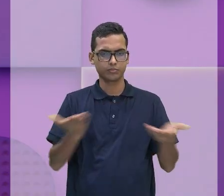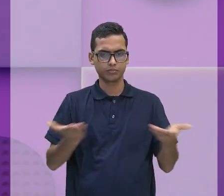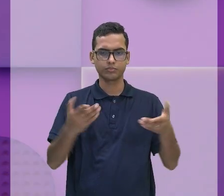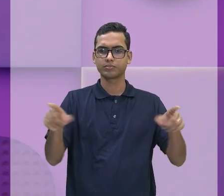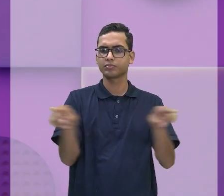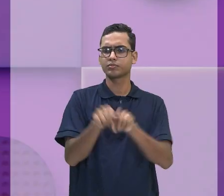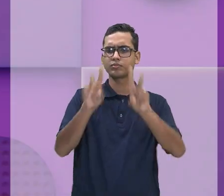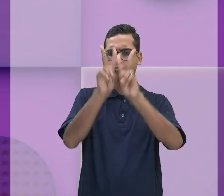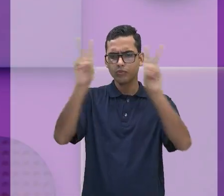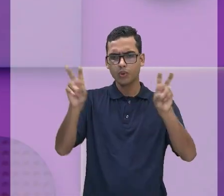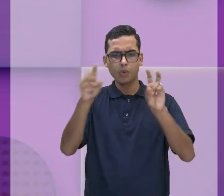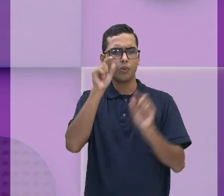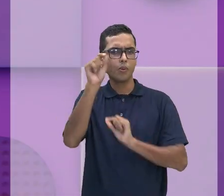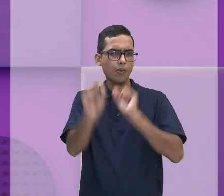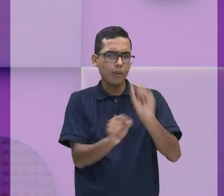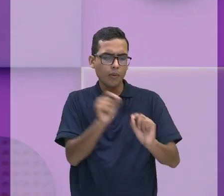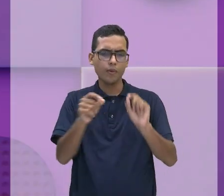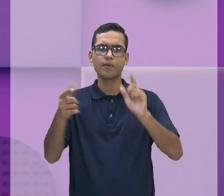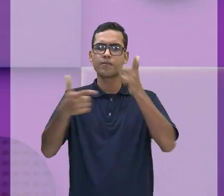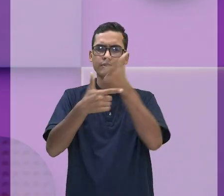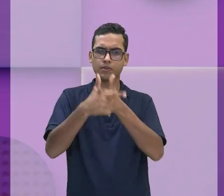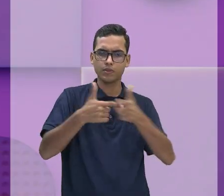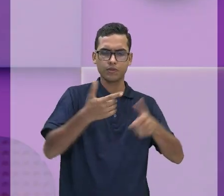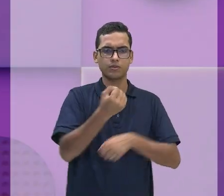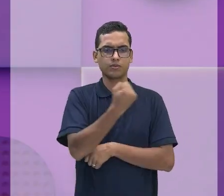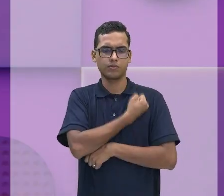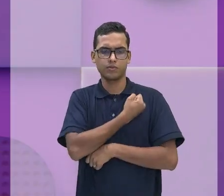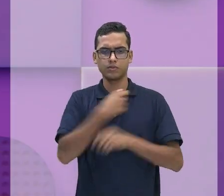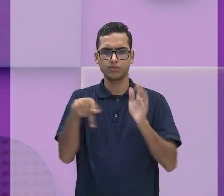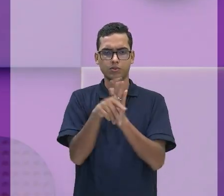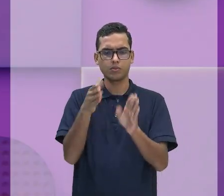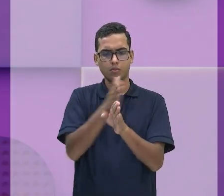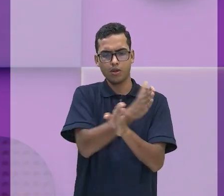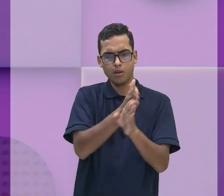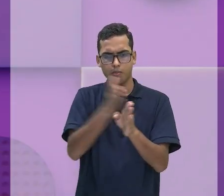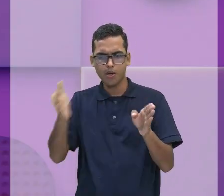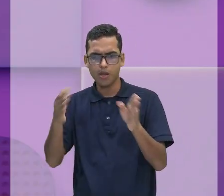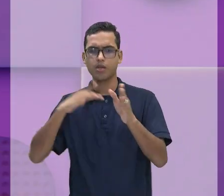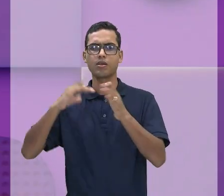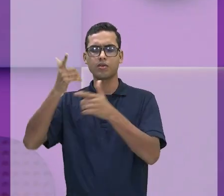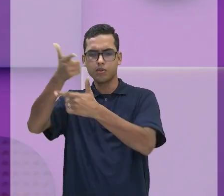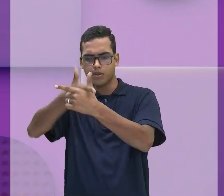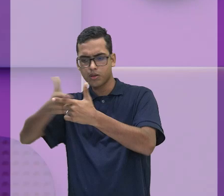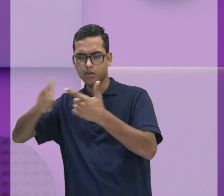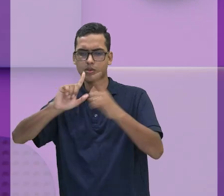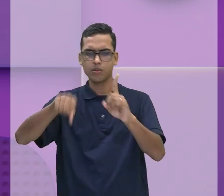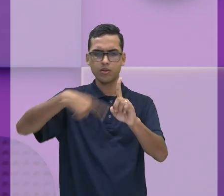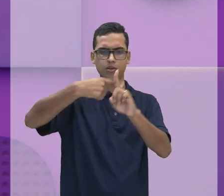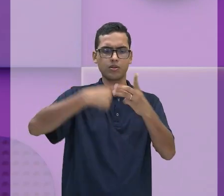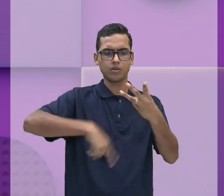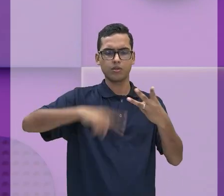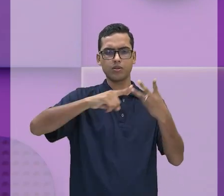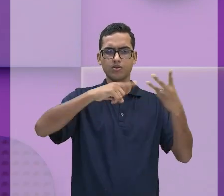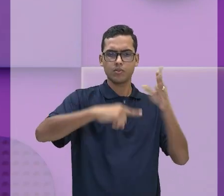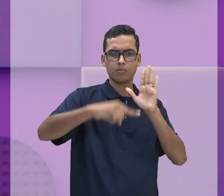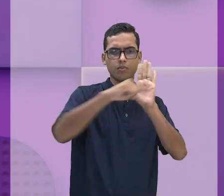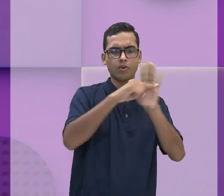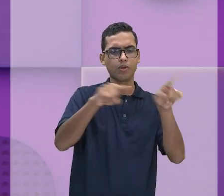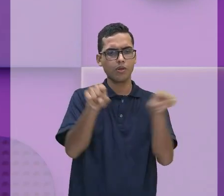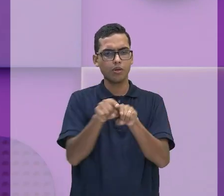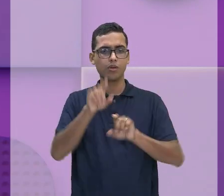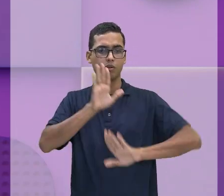né, sobre divisão de números inteiros. A gente trabalhou a divisão, a soma, a subtração,